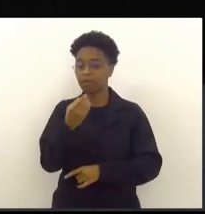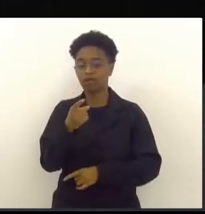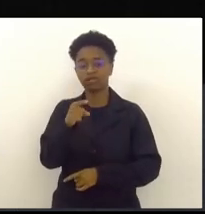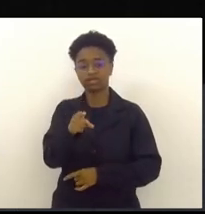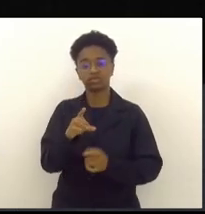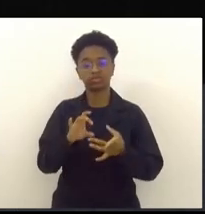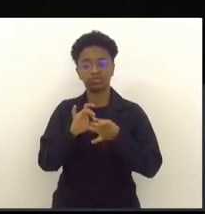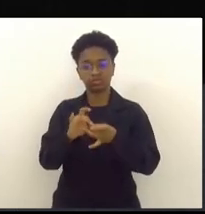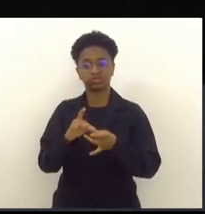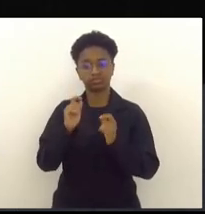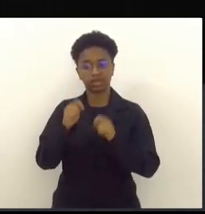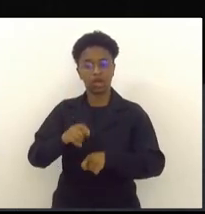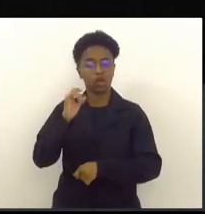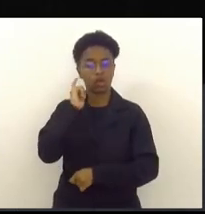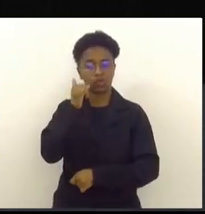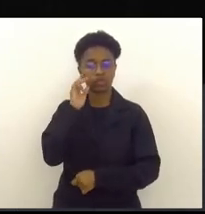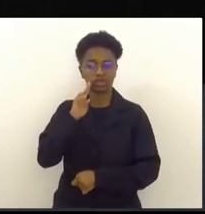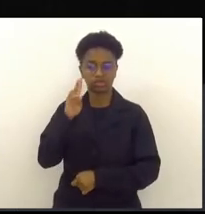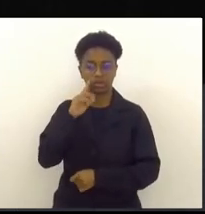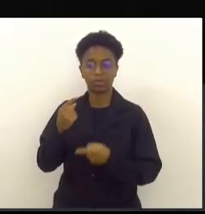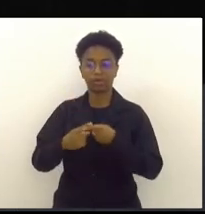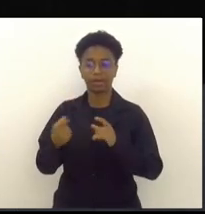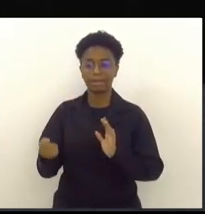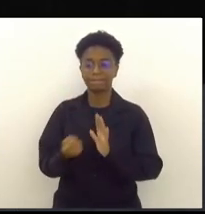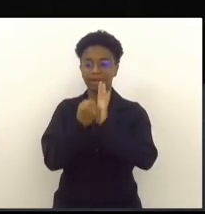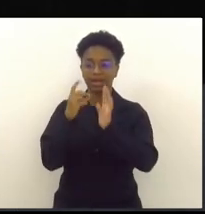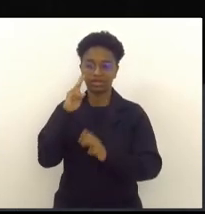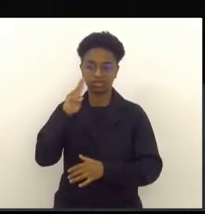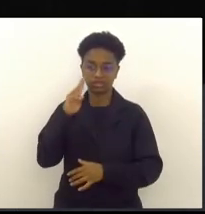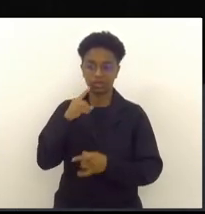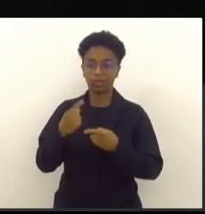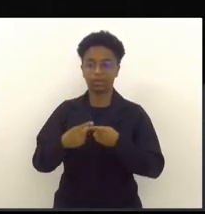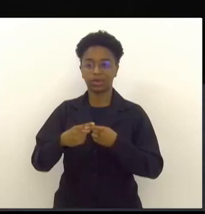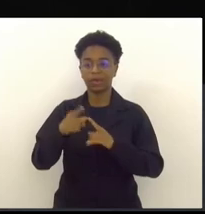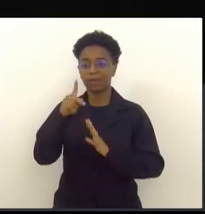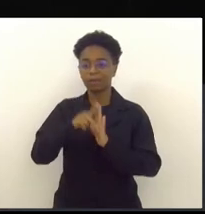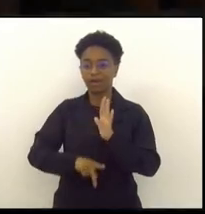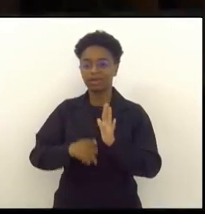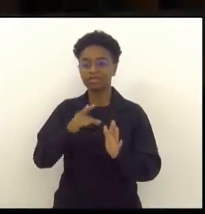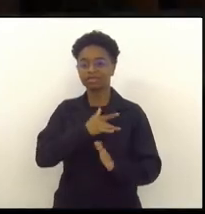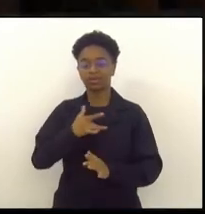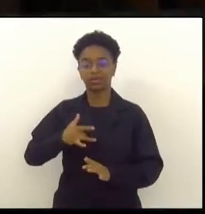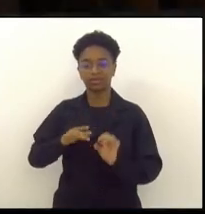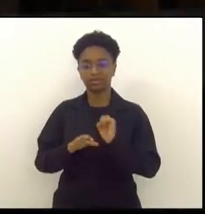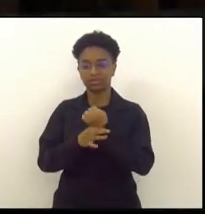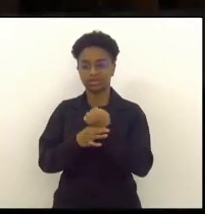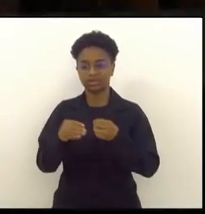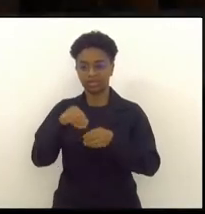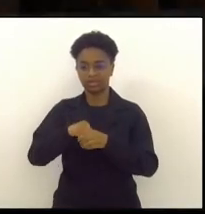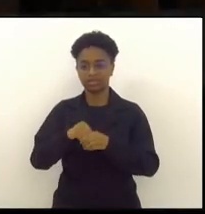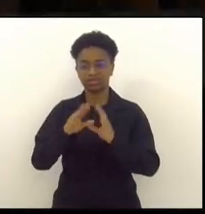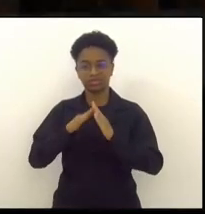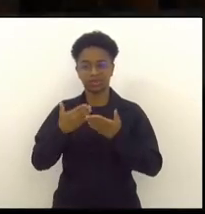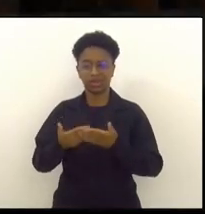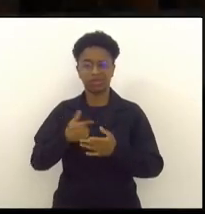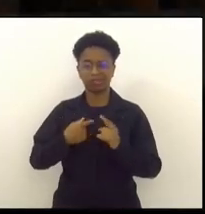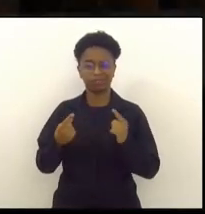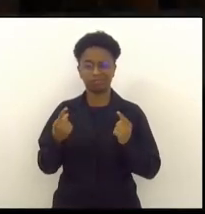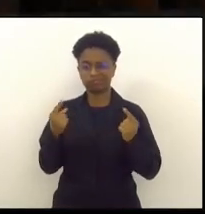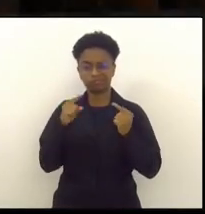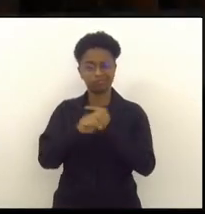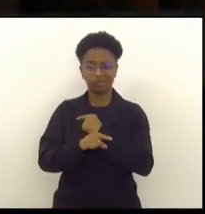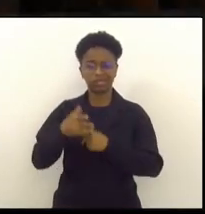O senhor é realmente história viva. O projeto Saúde e Segurança nas Escolas, eu estou invertendo todo o meu discurso aqui, mas